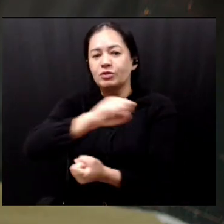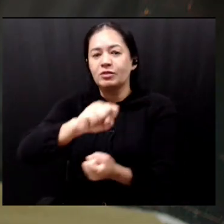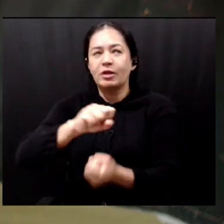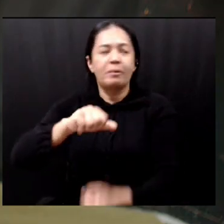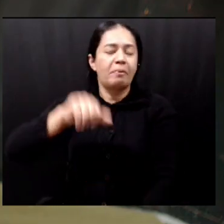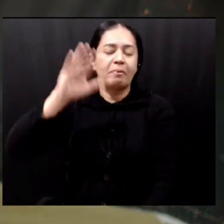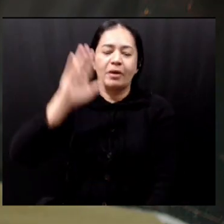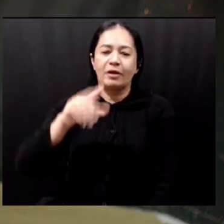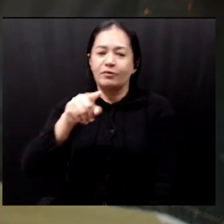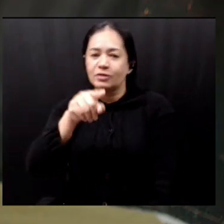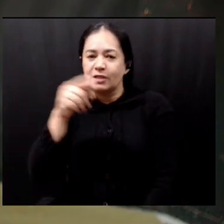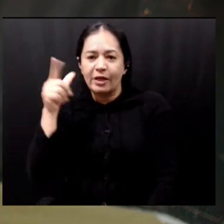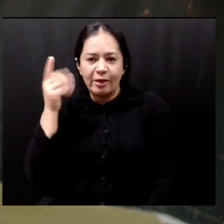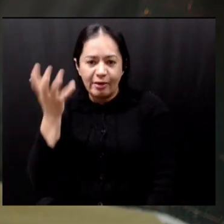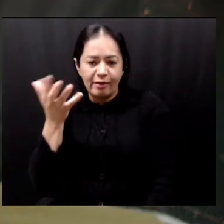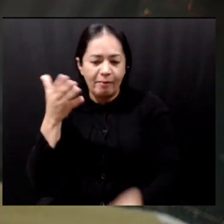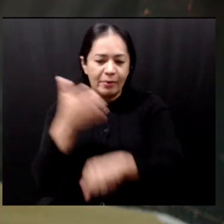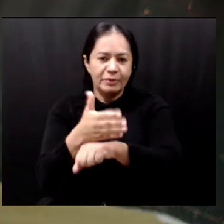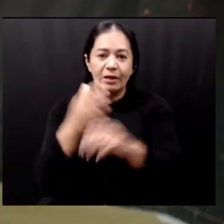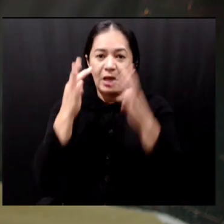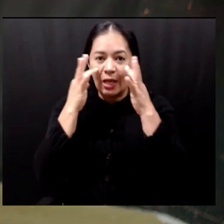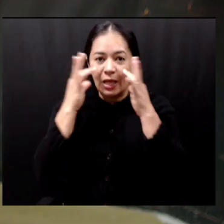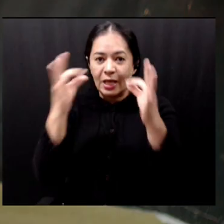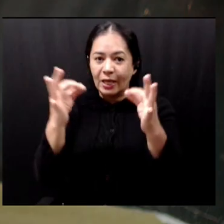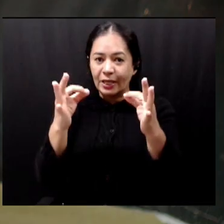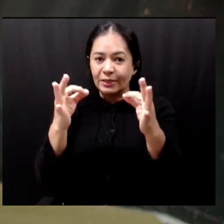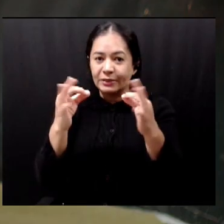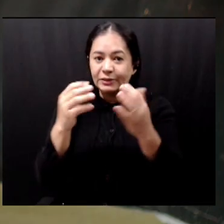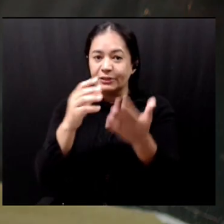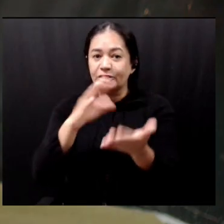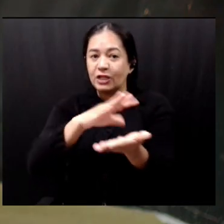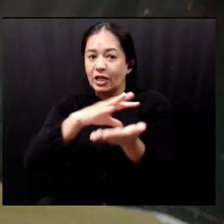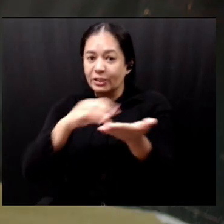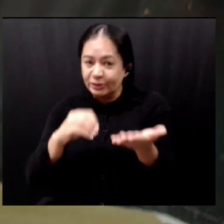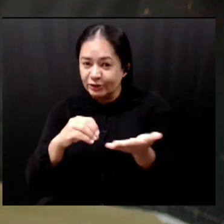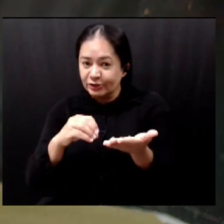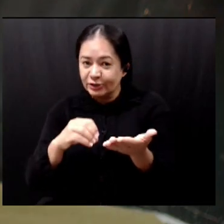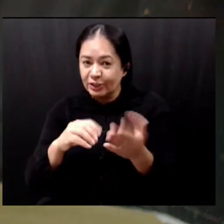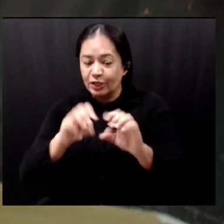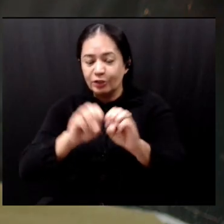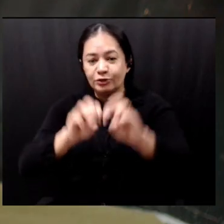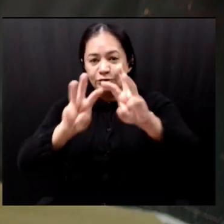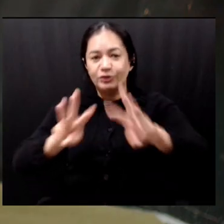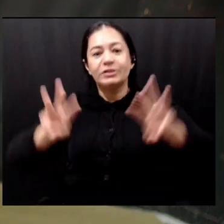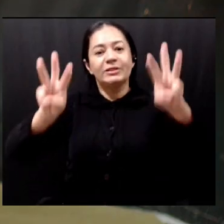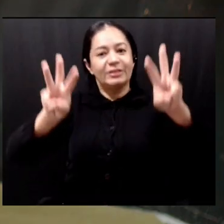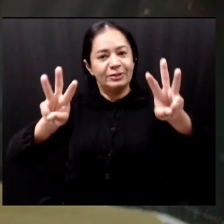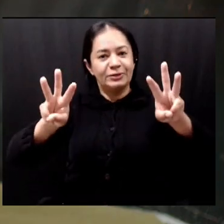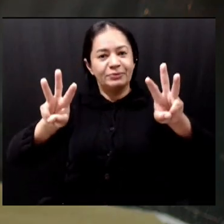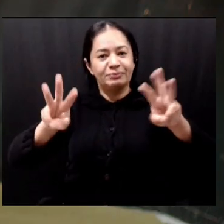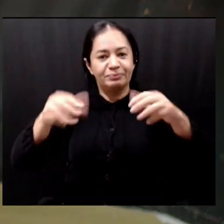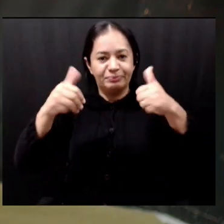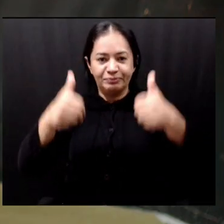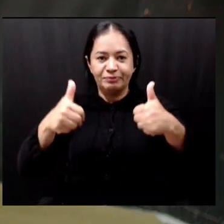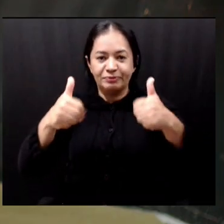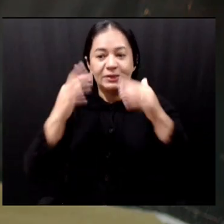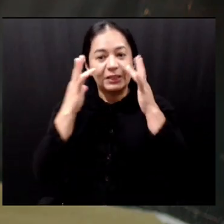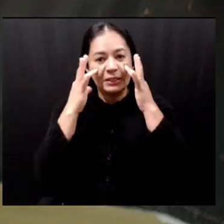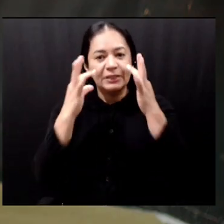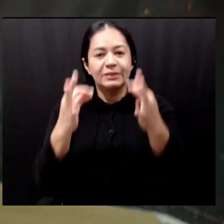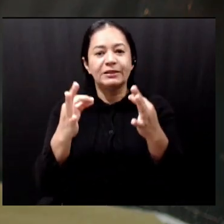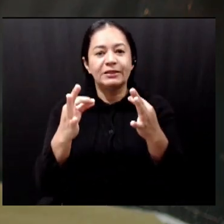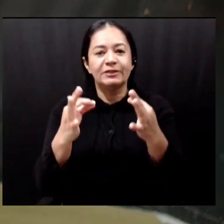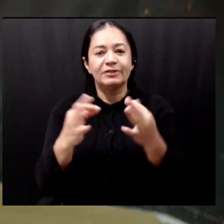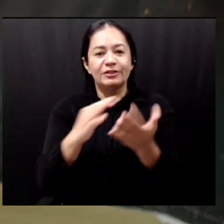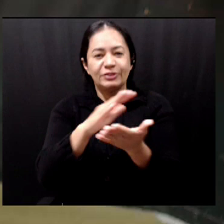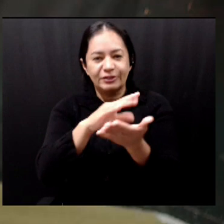é só ficar atento à retirada dos ingressos no site ou então na bilheteria do Sesc, tá bom? Fique atento, retire seu ingresso, vá curtir,